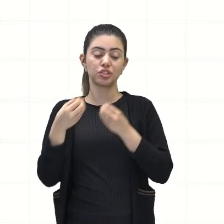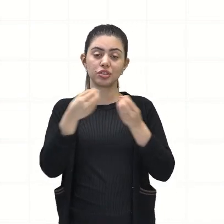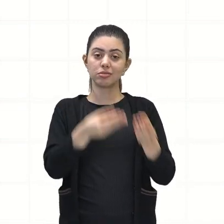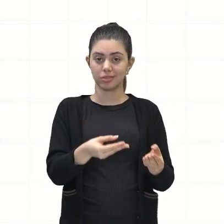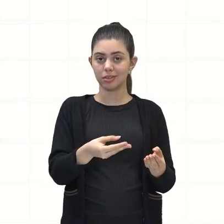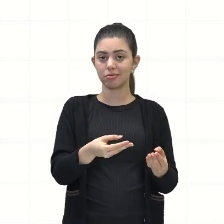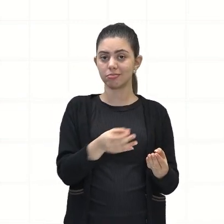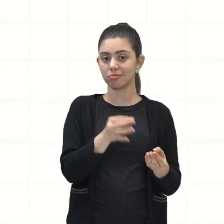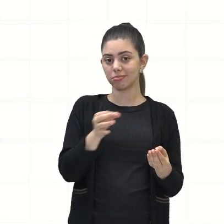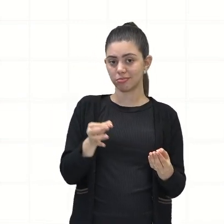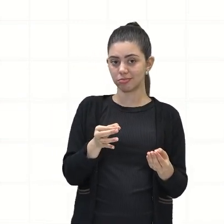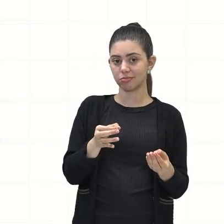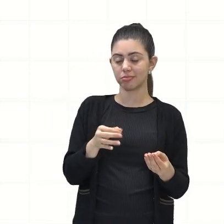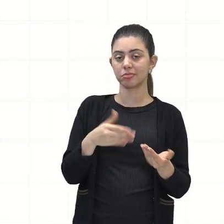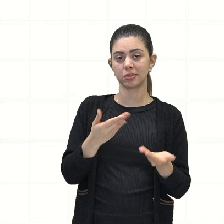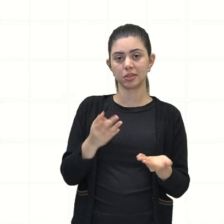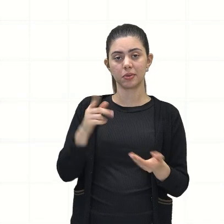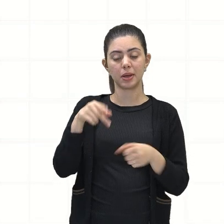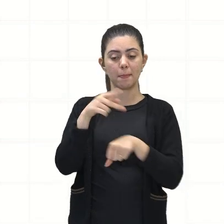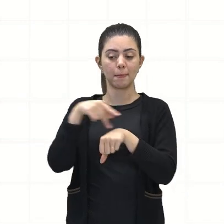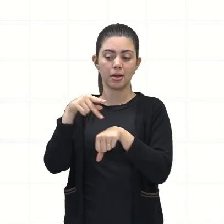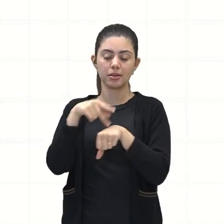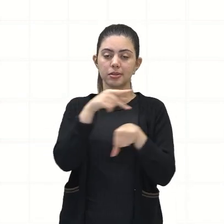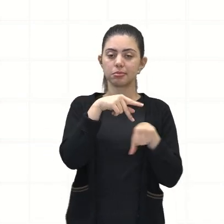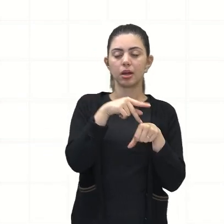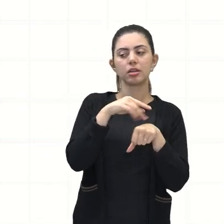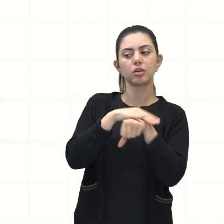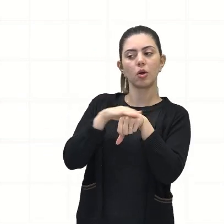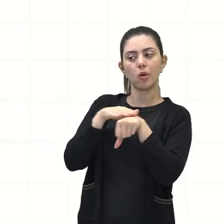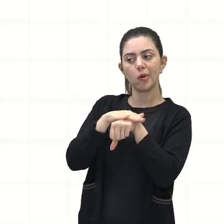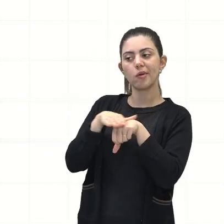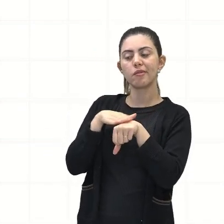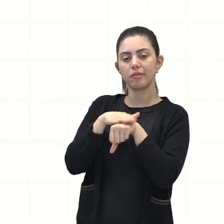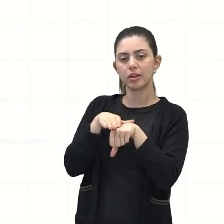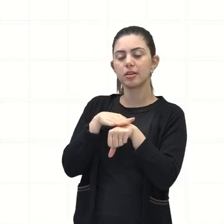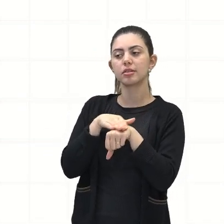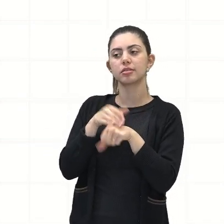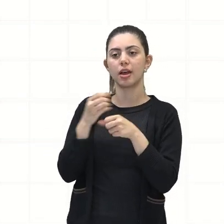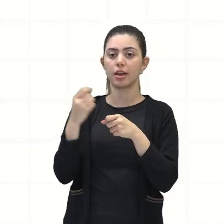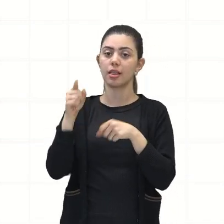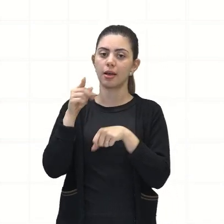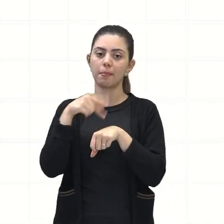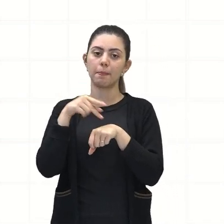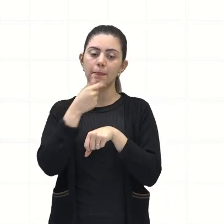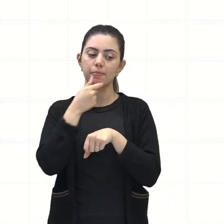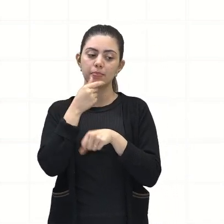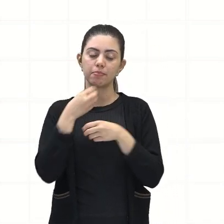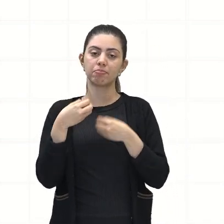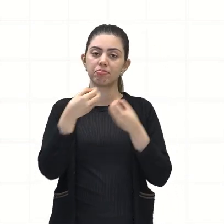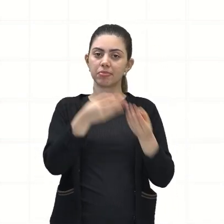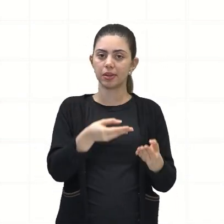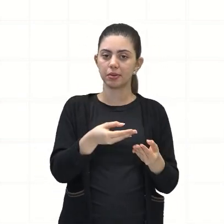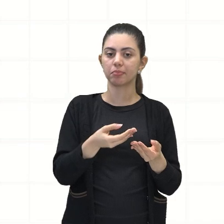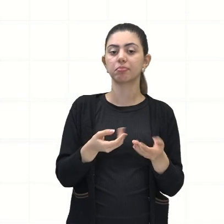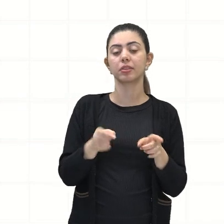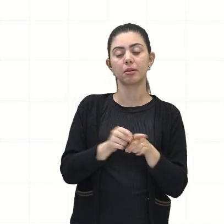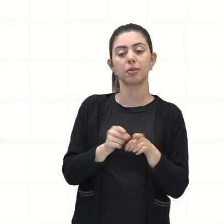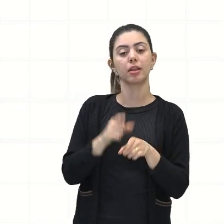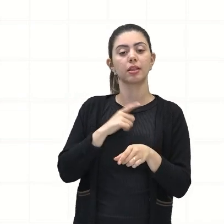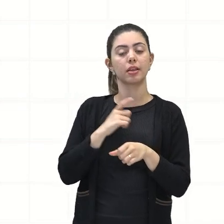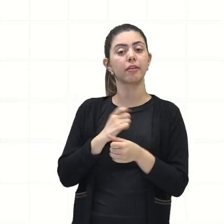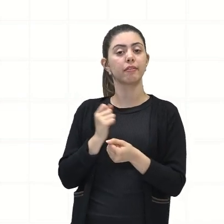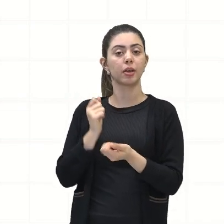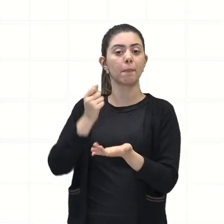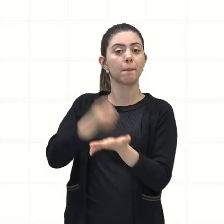o quê? Diplomático, conversas diplomáticas que aconteceram. Houveram também compras